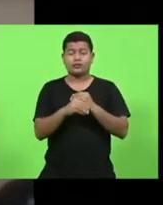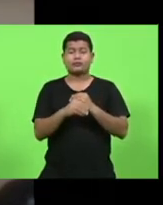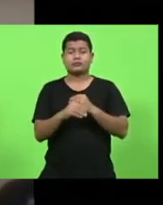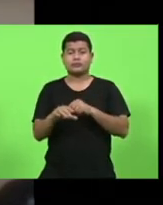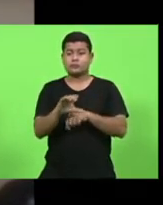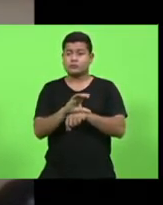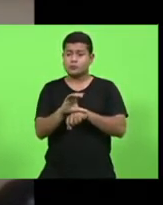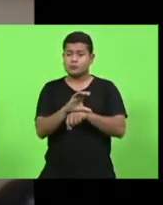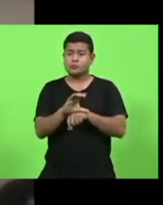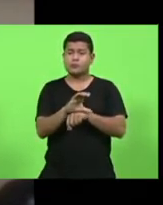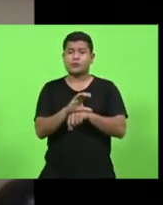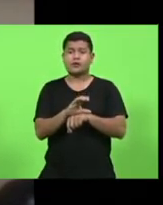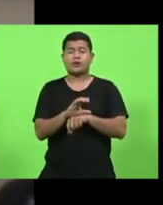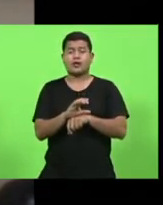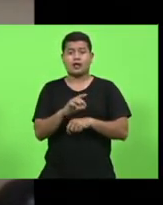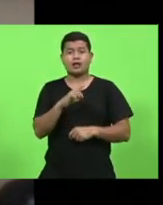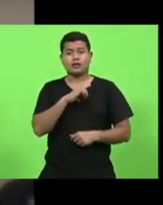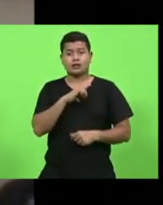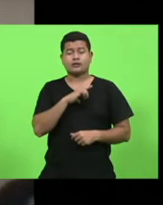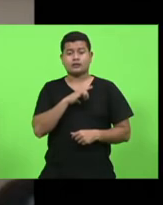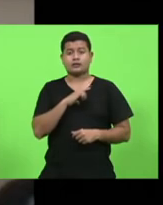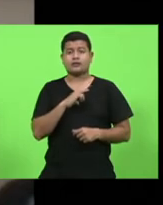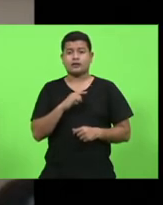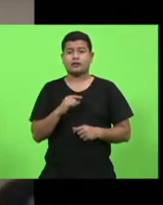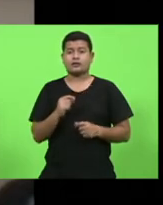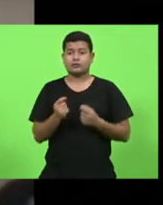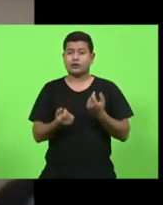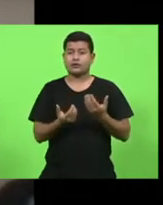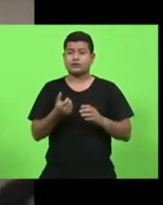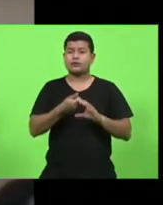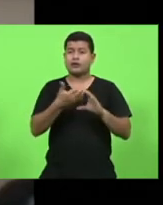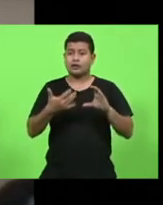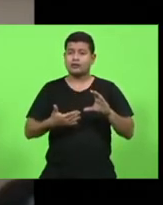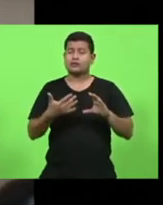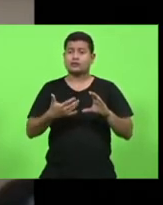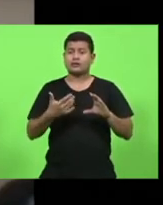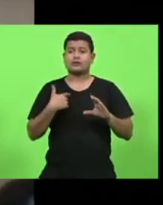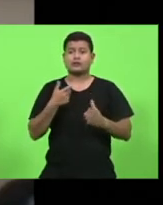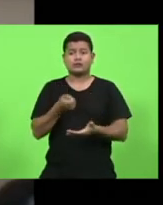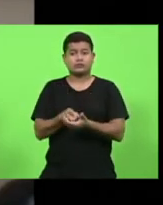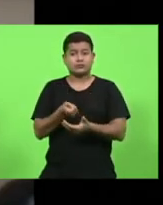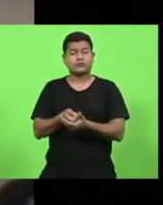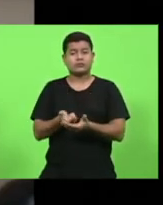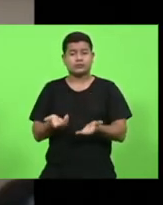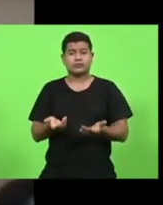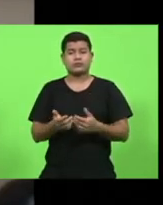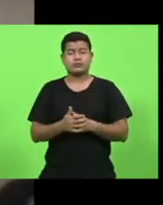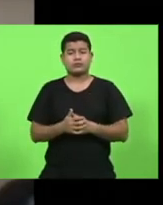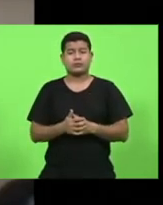ela possui caráter normativo obrigatório, né? E nós vemos